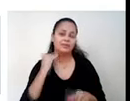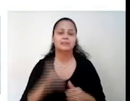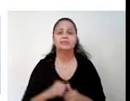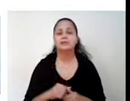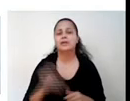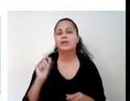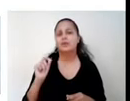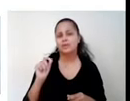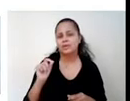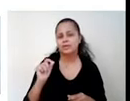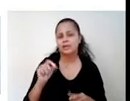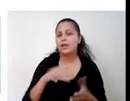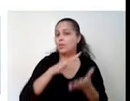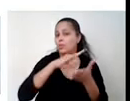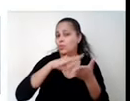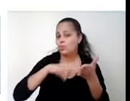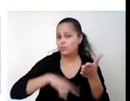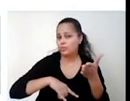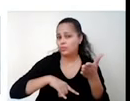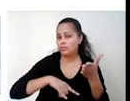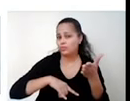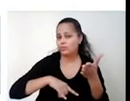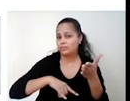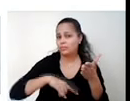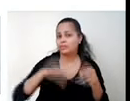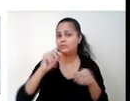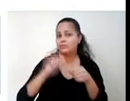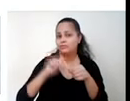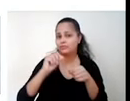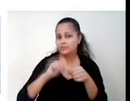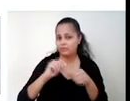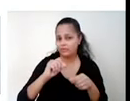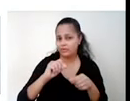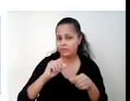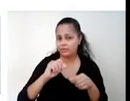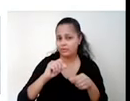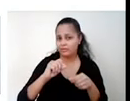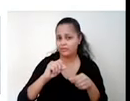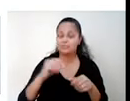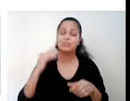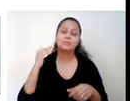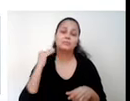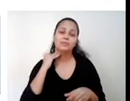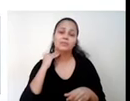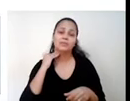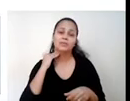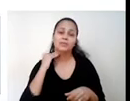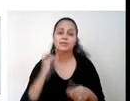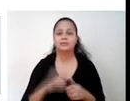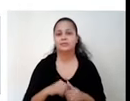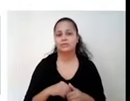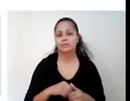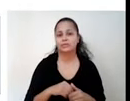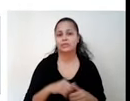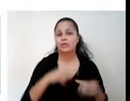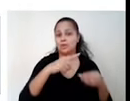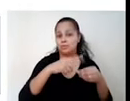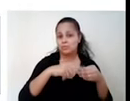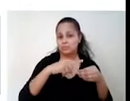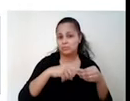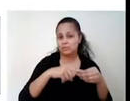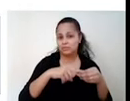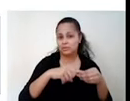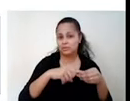câmbio, pessoal? Eram documentos que eram feitos pelos cambistas ou banqueiros de uma cidade